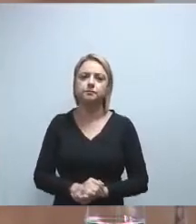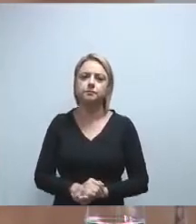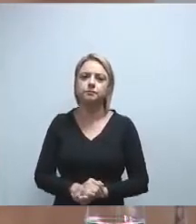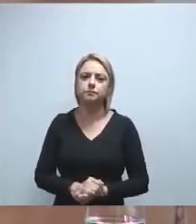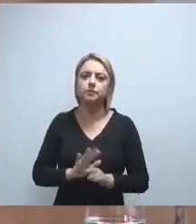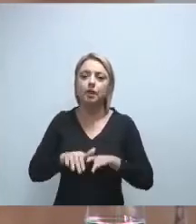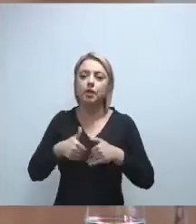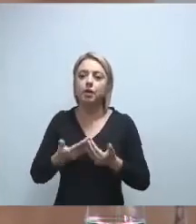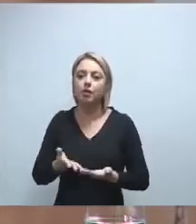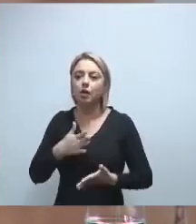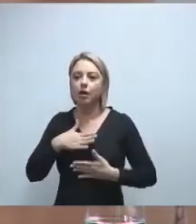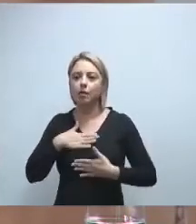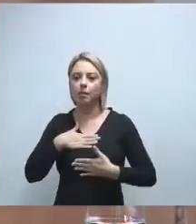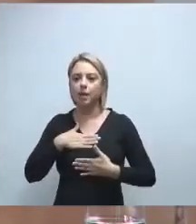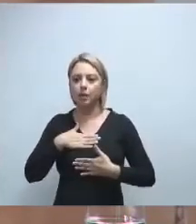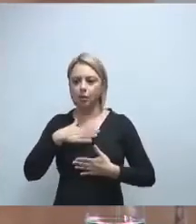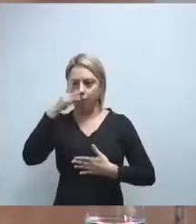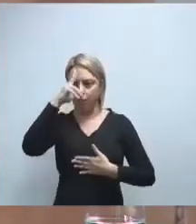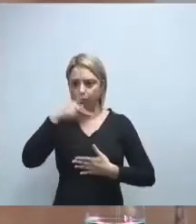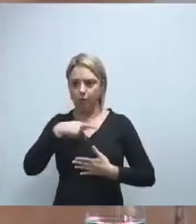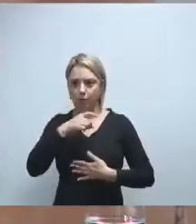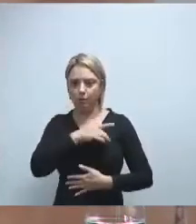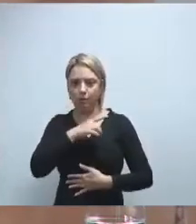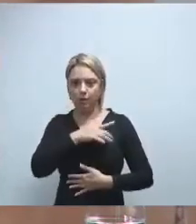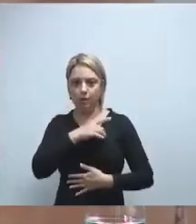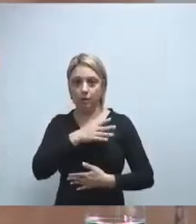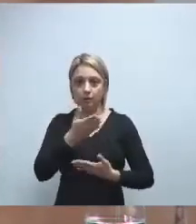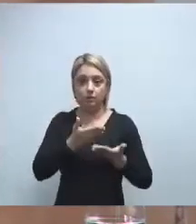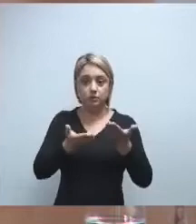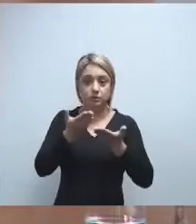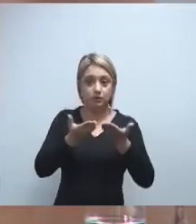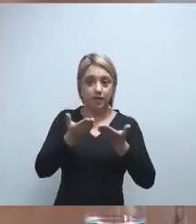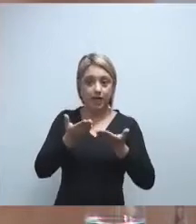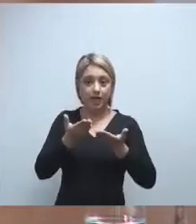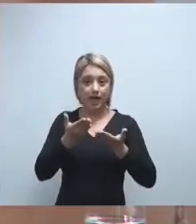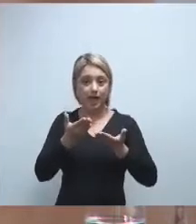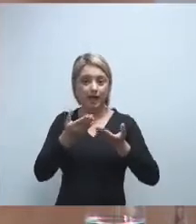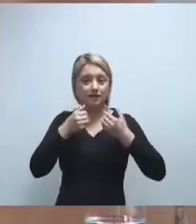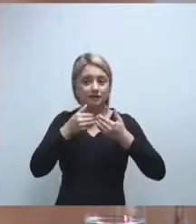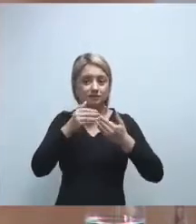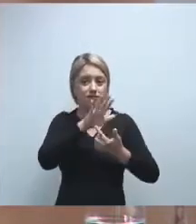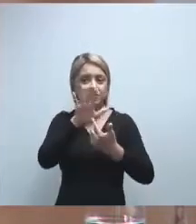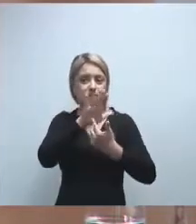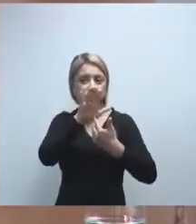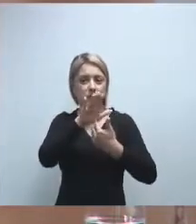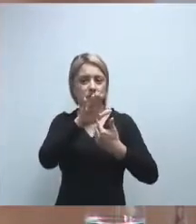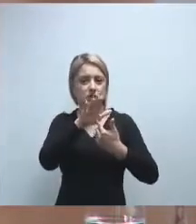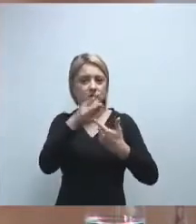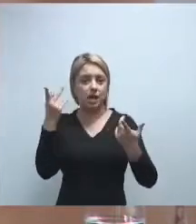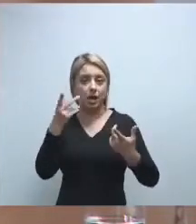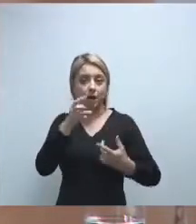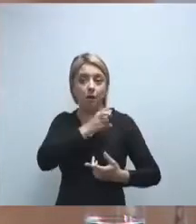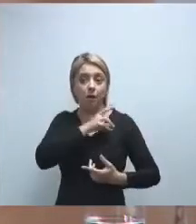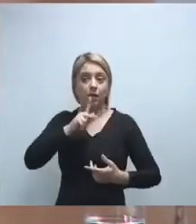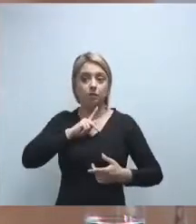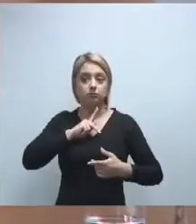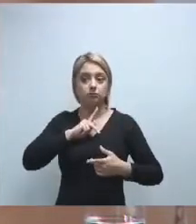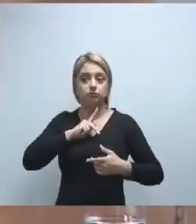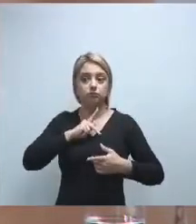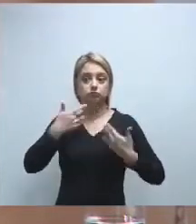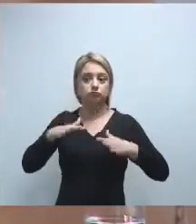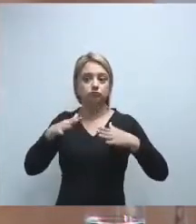qual é o meu medo é com relação à exposição do ministério público exagerada